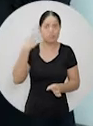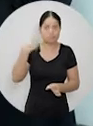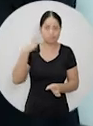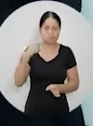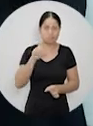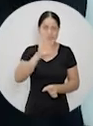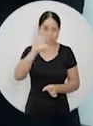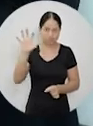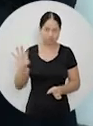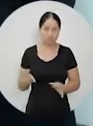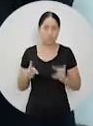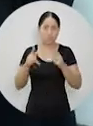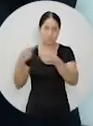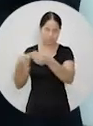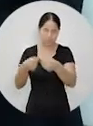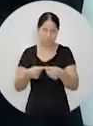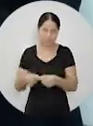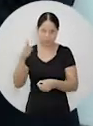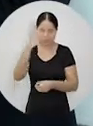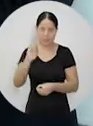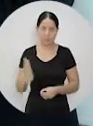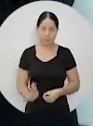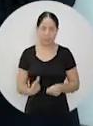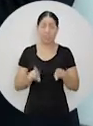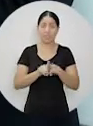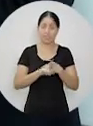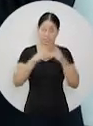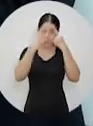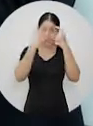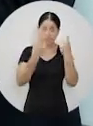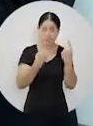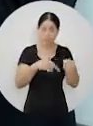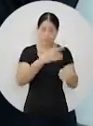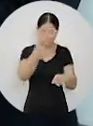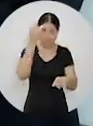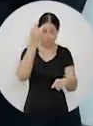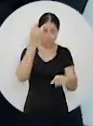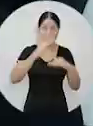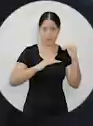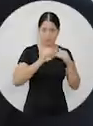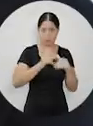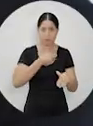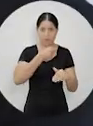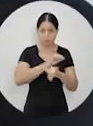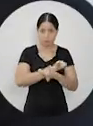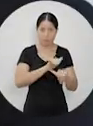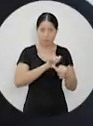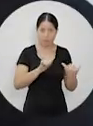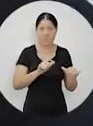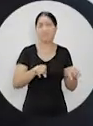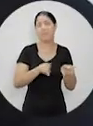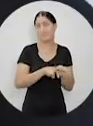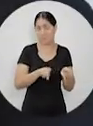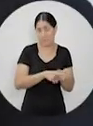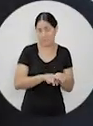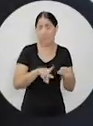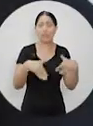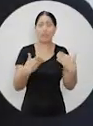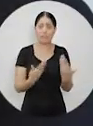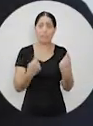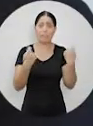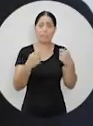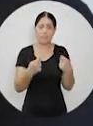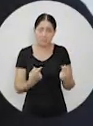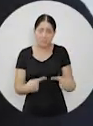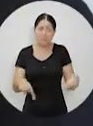advogados existem em todos os lugares, em todas as cidades do país. E a violência contra jornalistas também. Então a ideia é que a gente possa